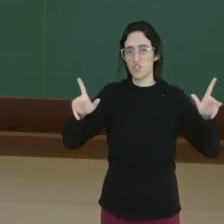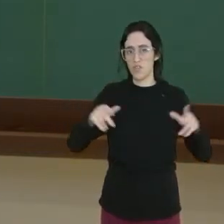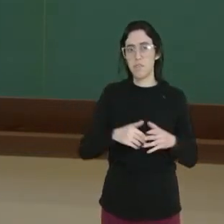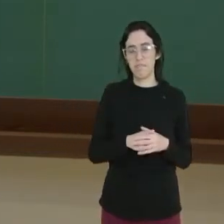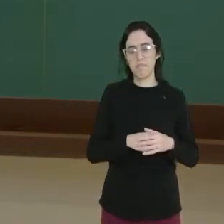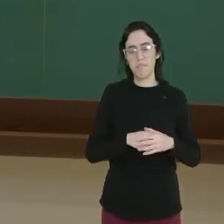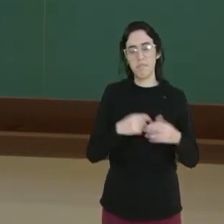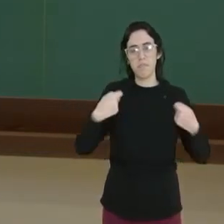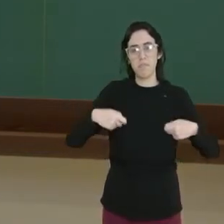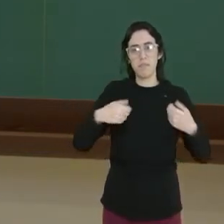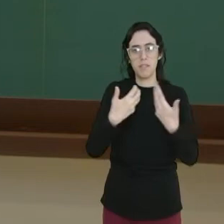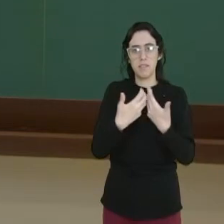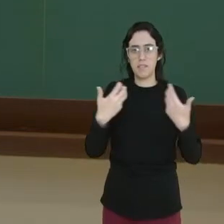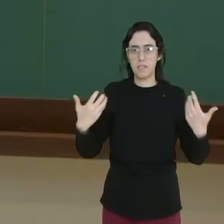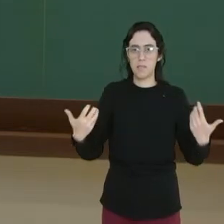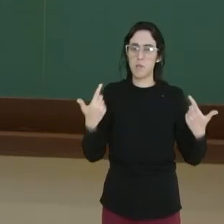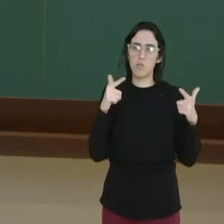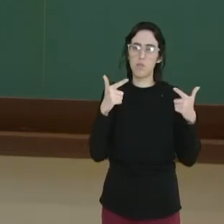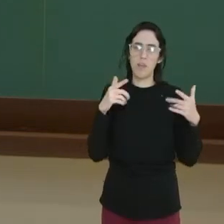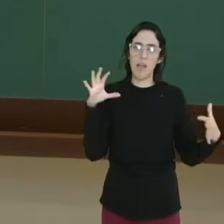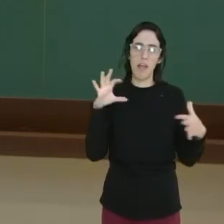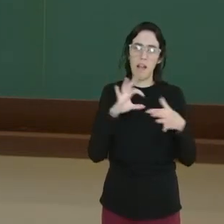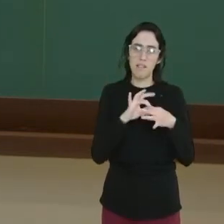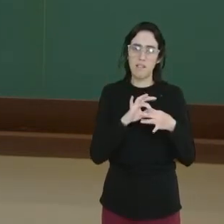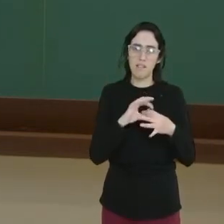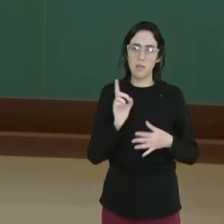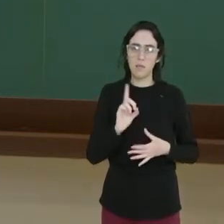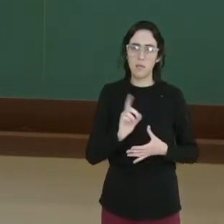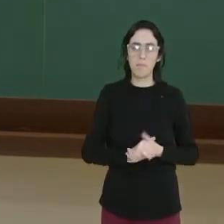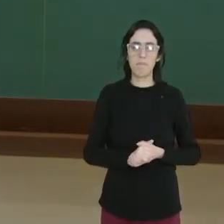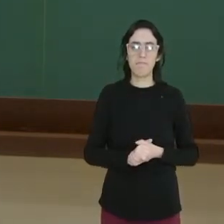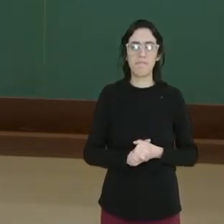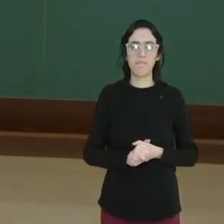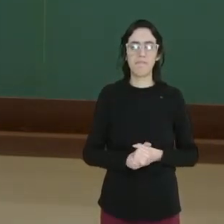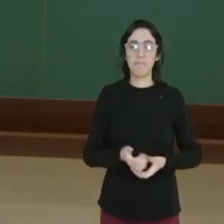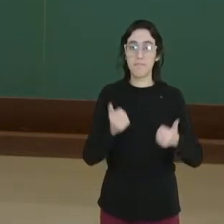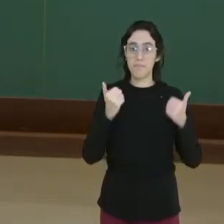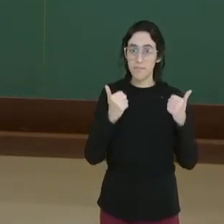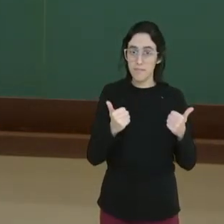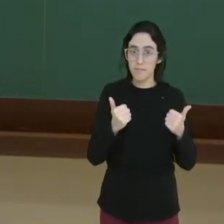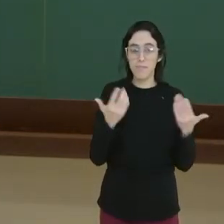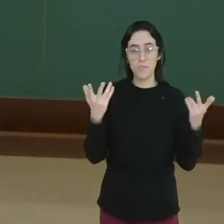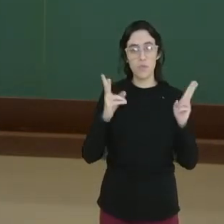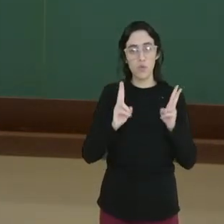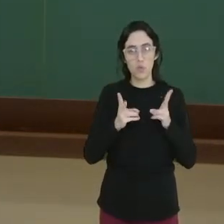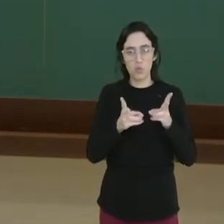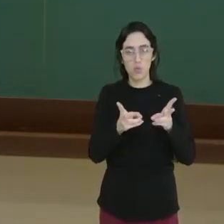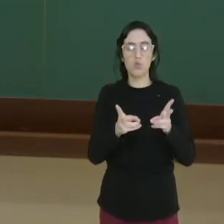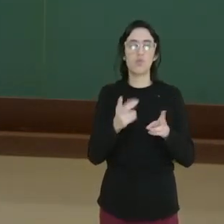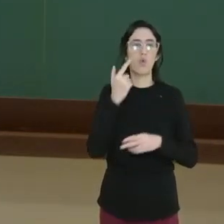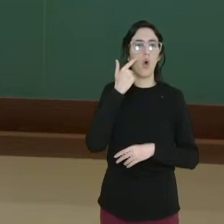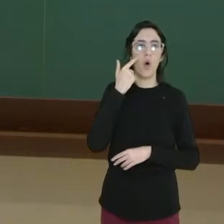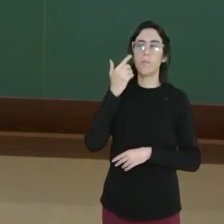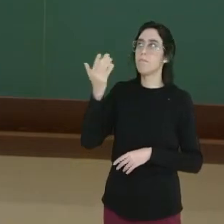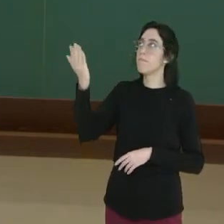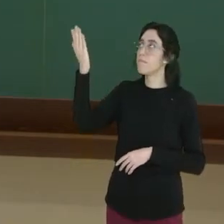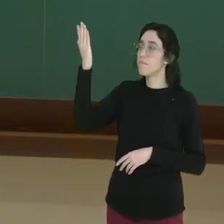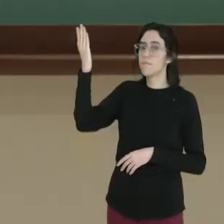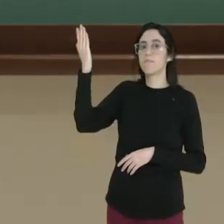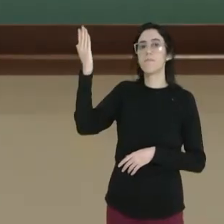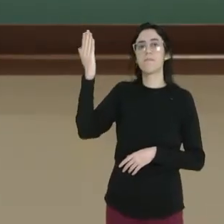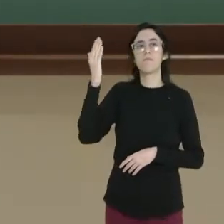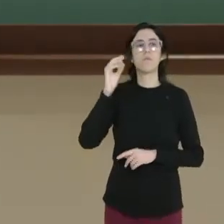menos separadas, né? Não tem nada a ver política e ética, certo? Vamos seguindo aqui então agora para entender um pouco mais